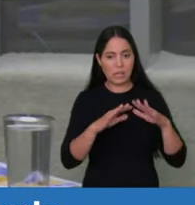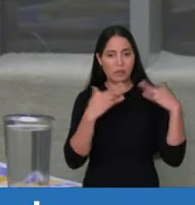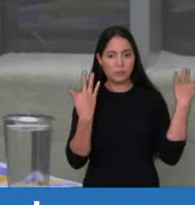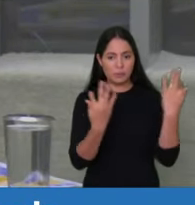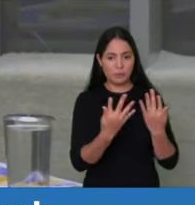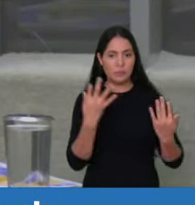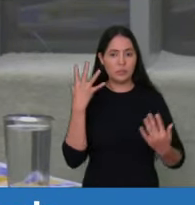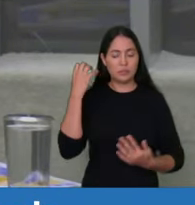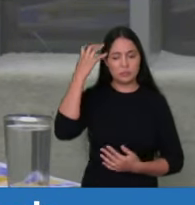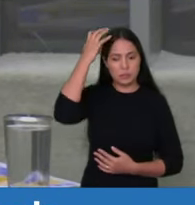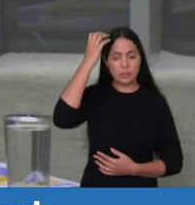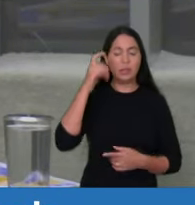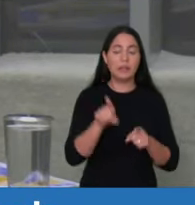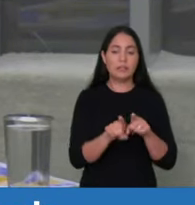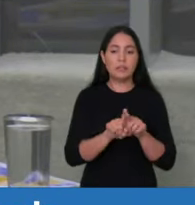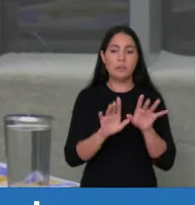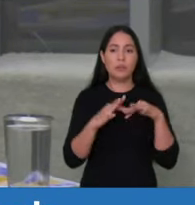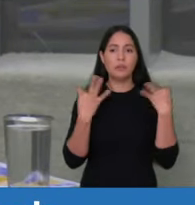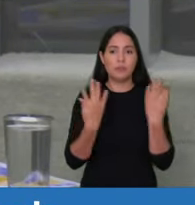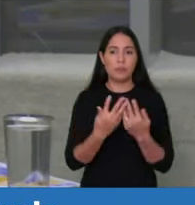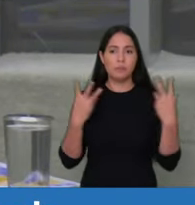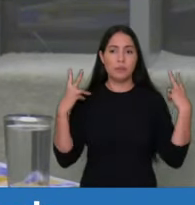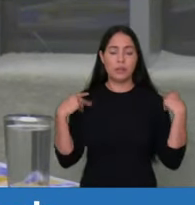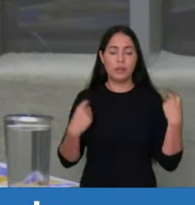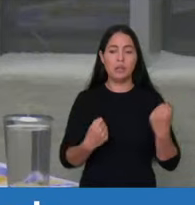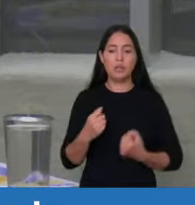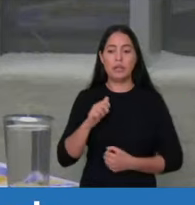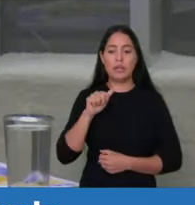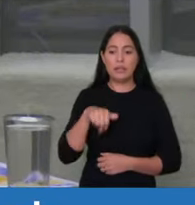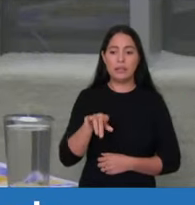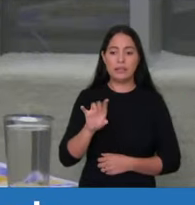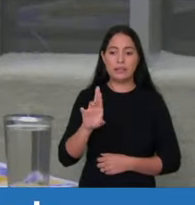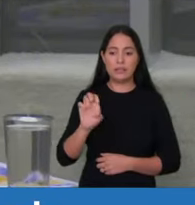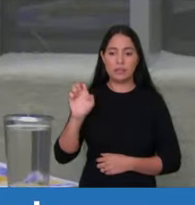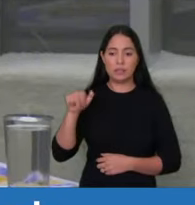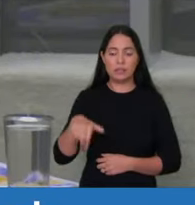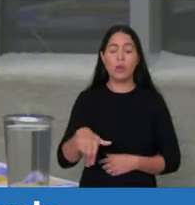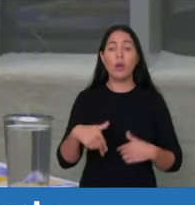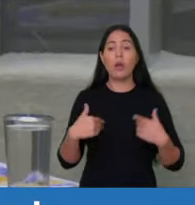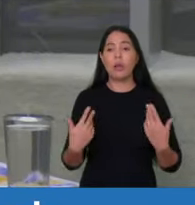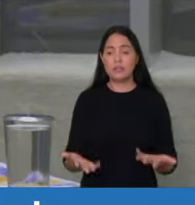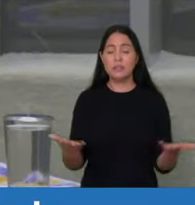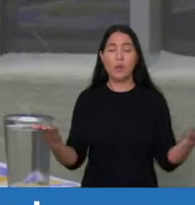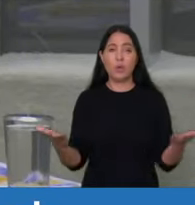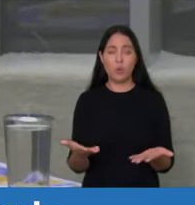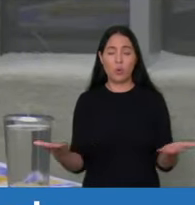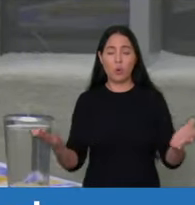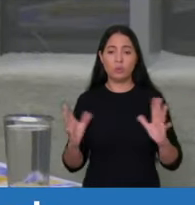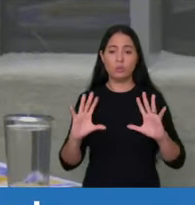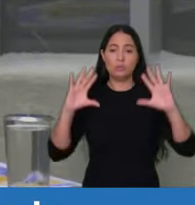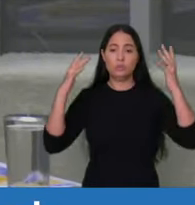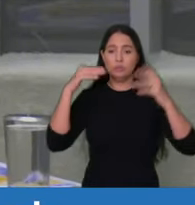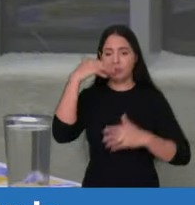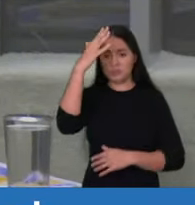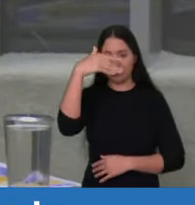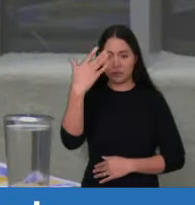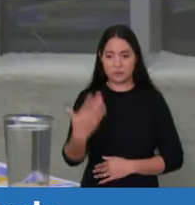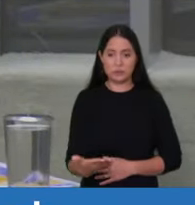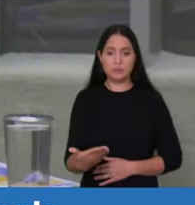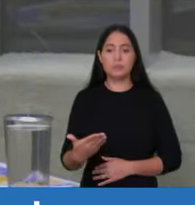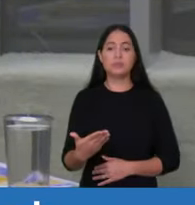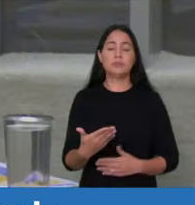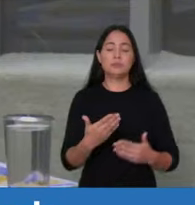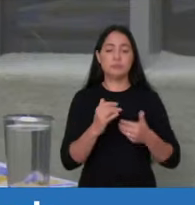Anderson Gomes e passo os cumprimentos à mesa desse evento, dessa sessão solene e homenagem